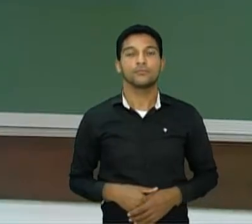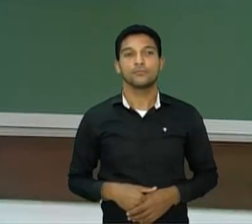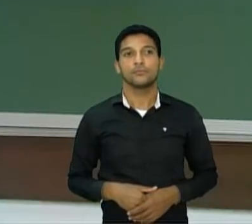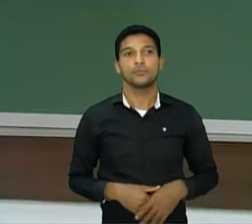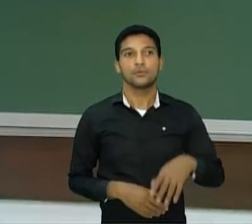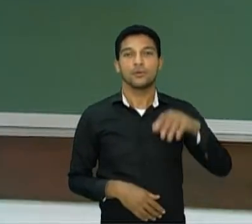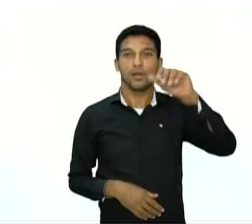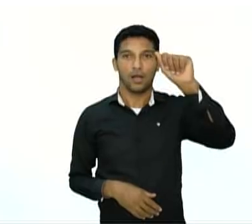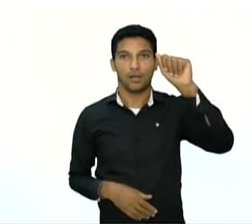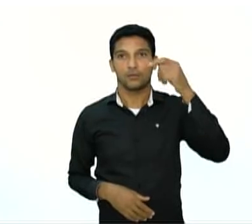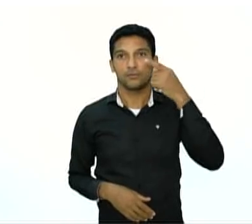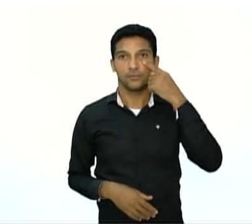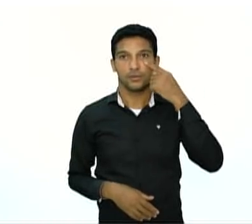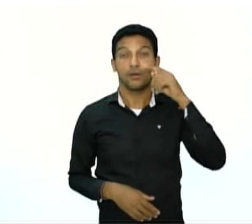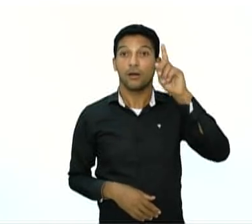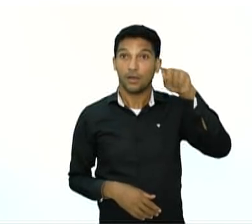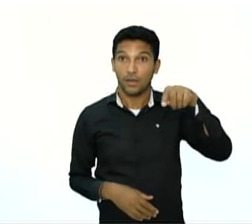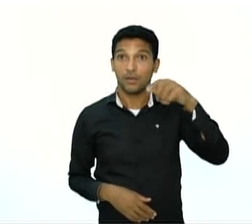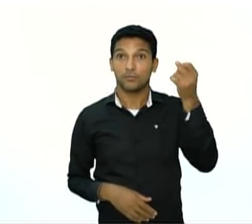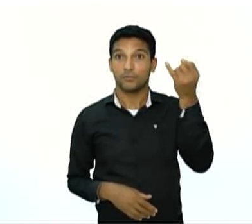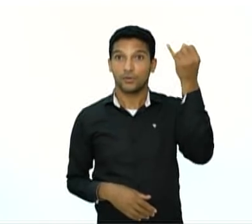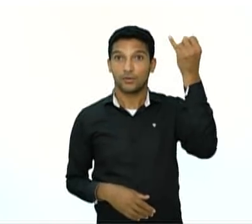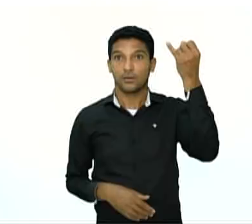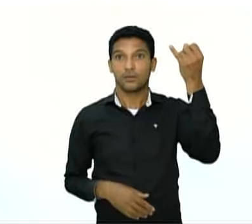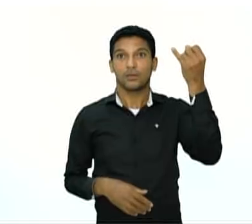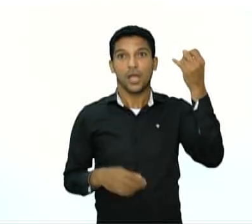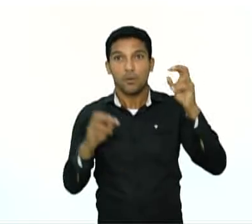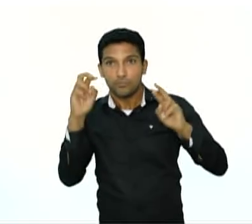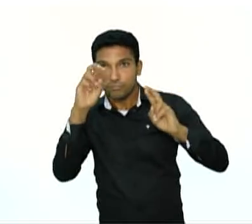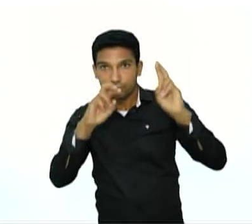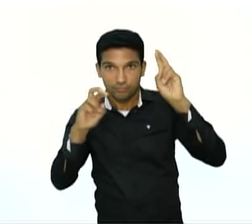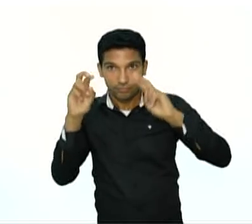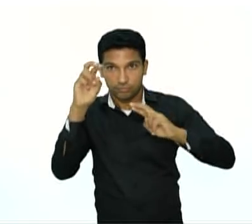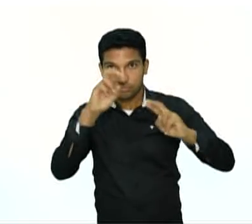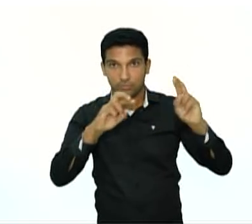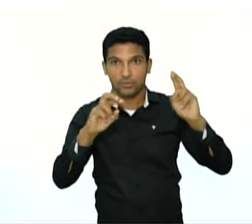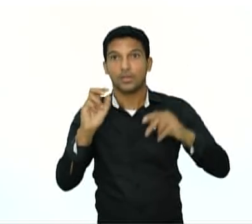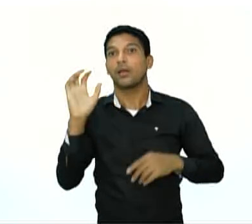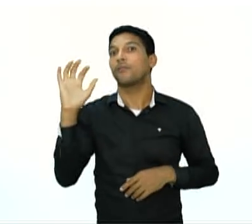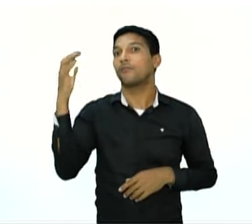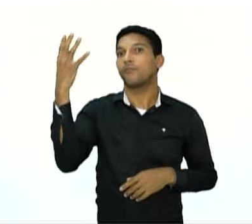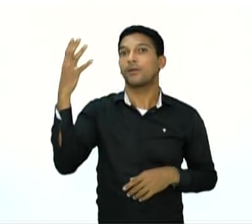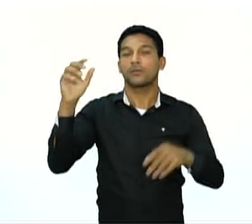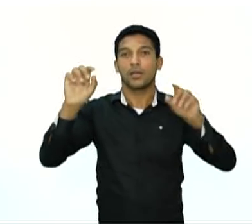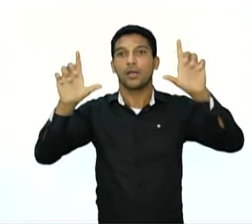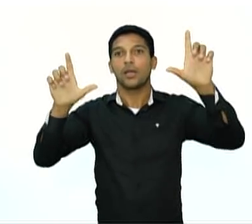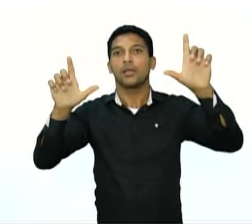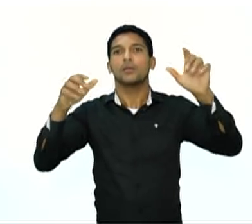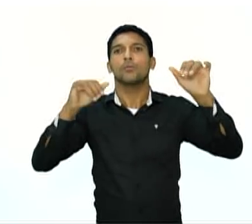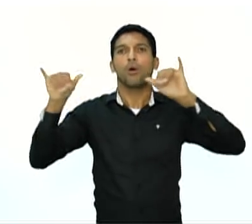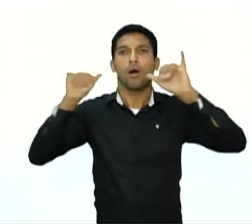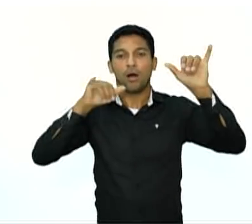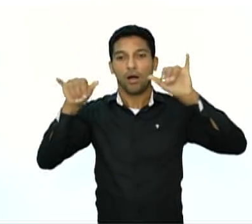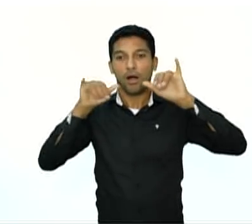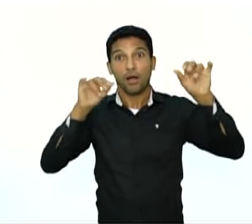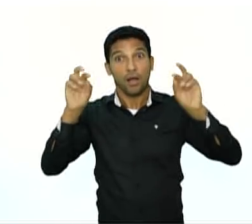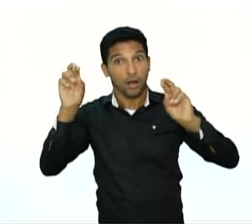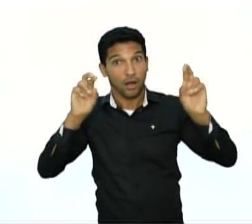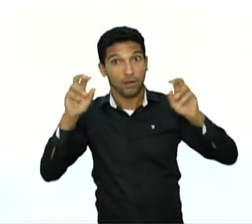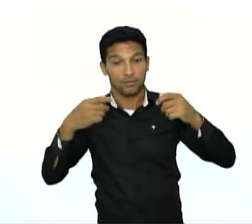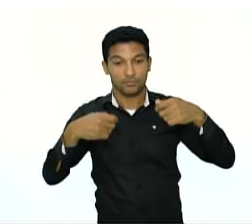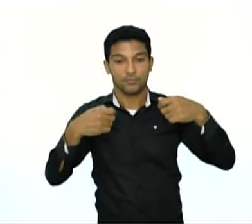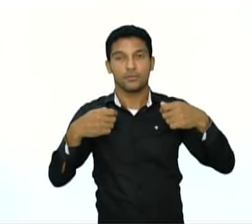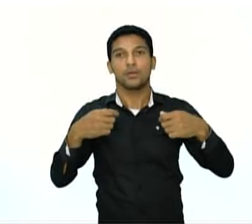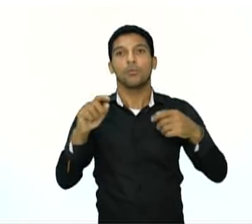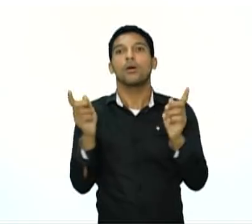Primeira, a letra A, está escrito, é importante a verificação dos fatos noticiados. Eu poderia trocar por